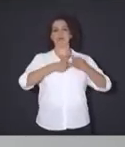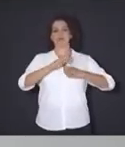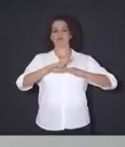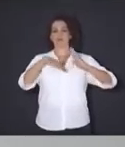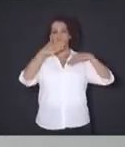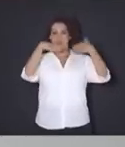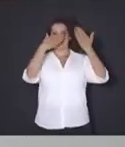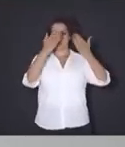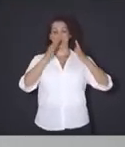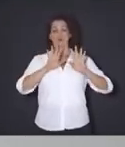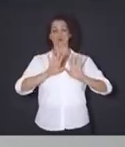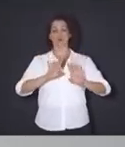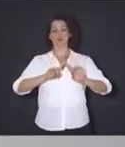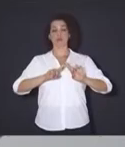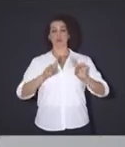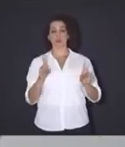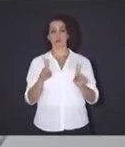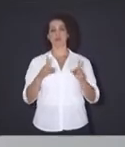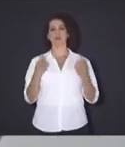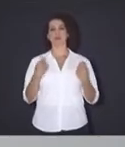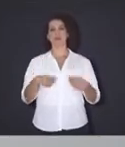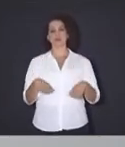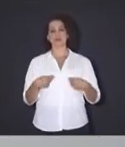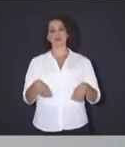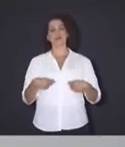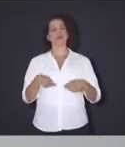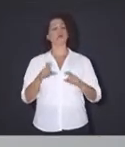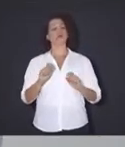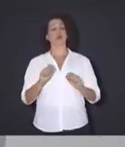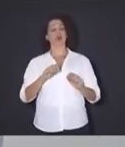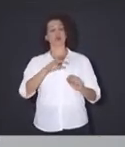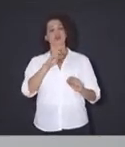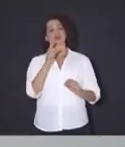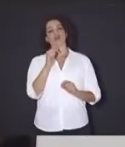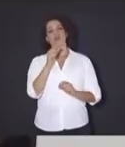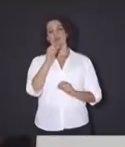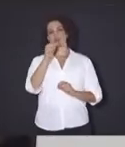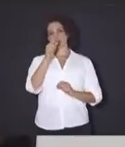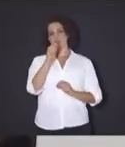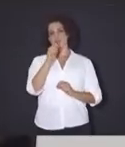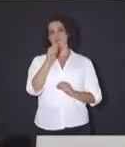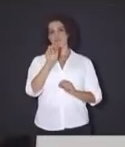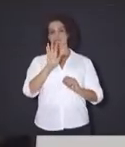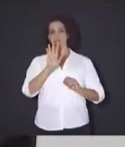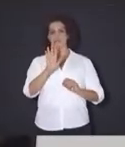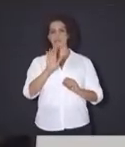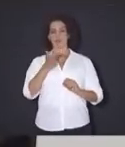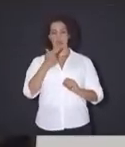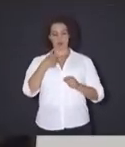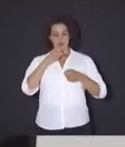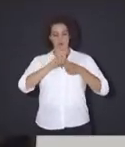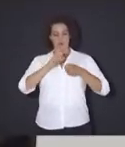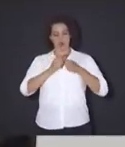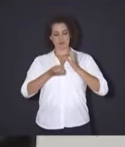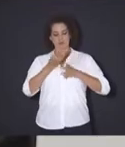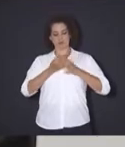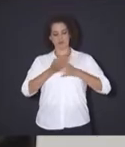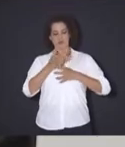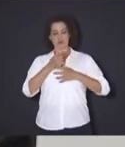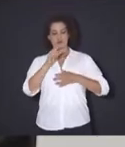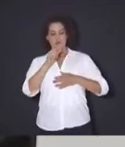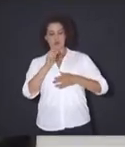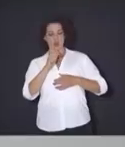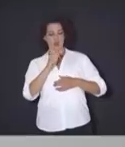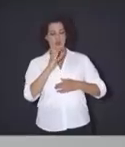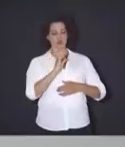no entanto isso tem a ver com custo do dinheiro o dinheiro que eu estou fazendo um investimento ou tomando emprestado ou